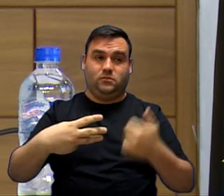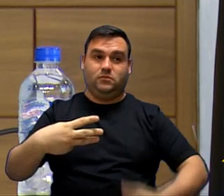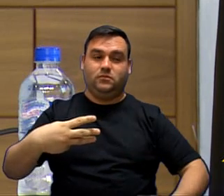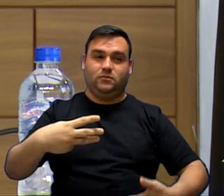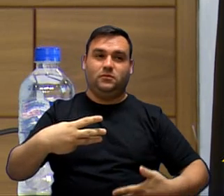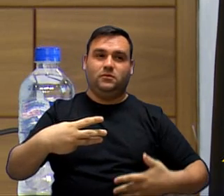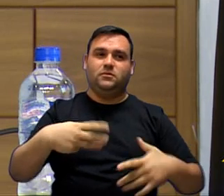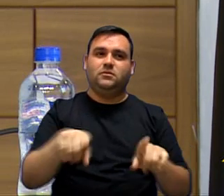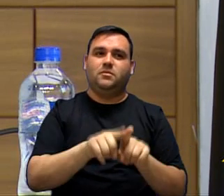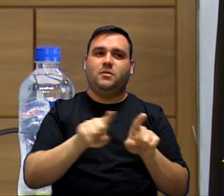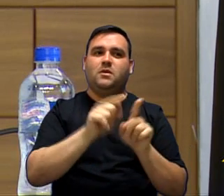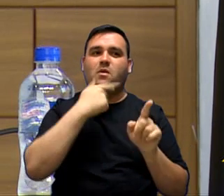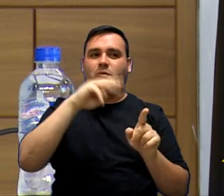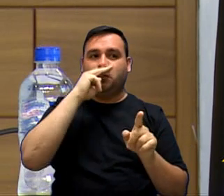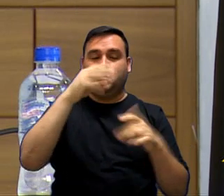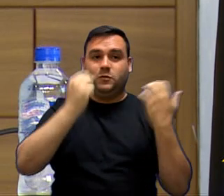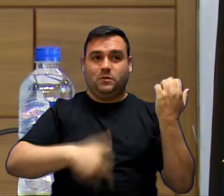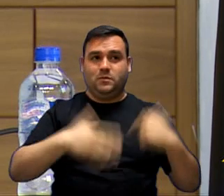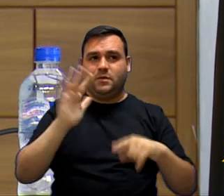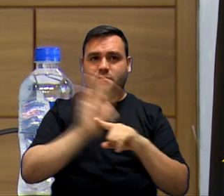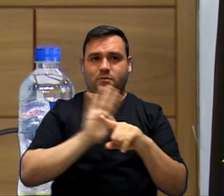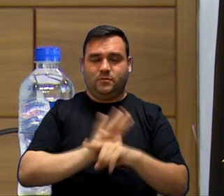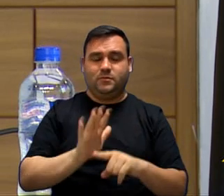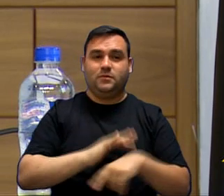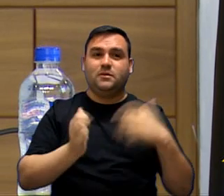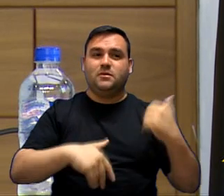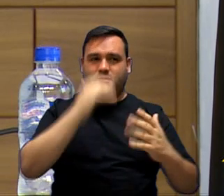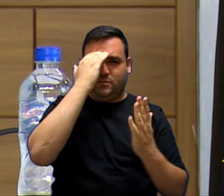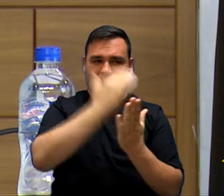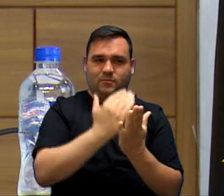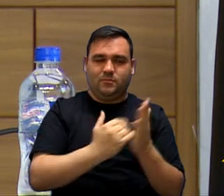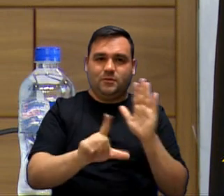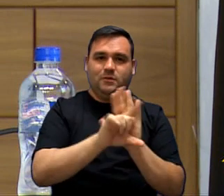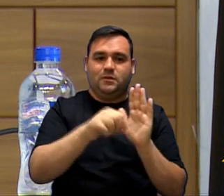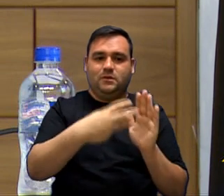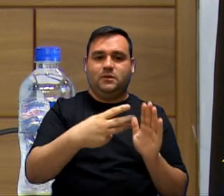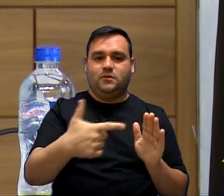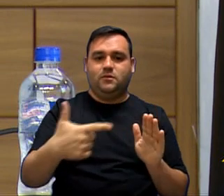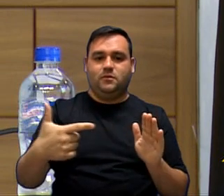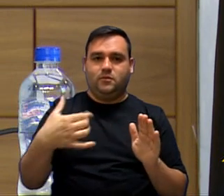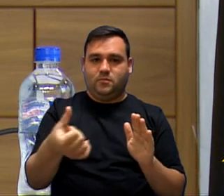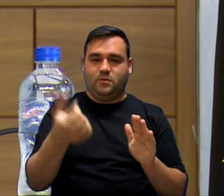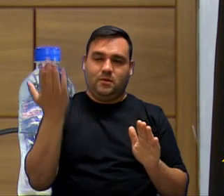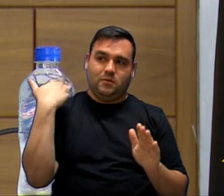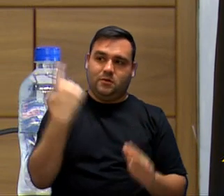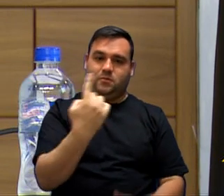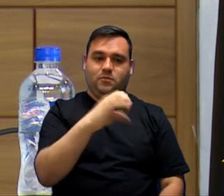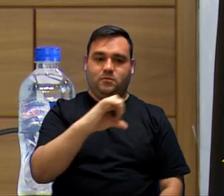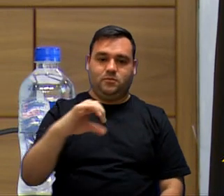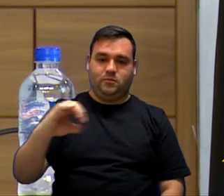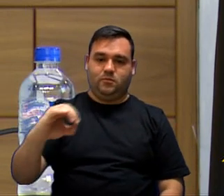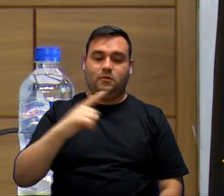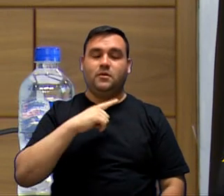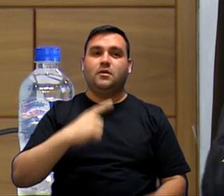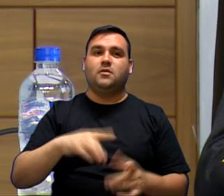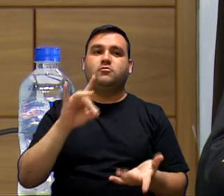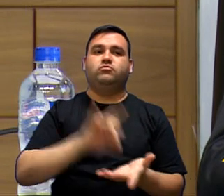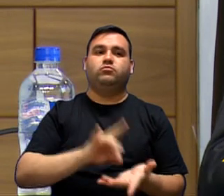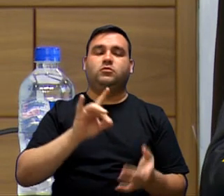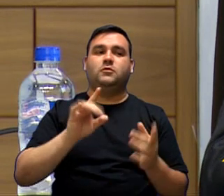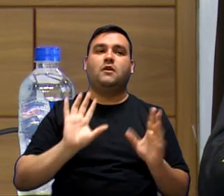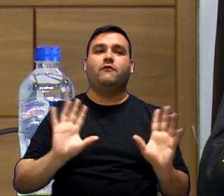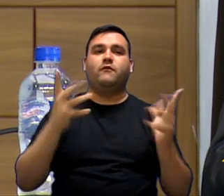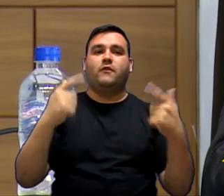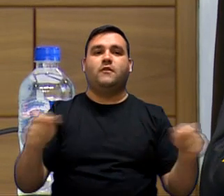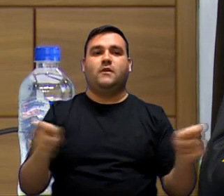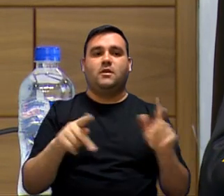do mesmo autor, que solicita ao Executivo informações sobre o cumprimento da Lei 3226 de 90, que oficializa o